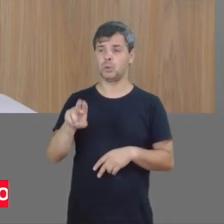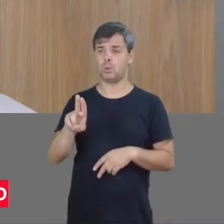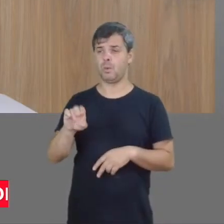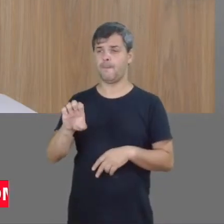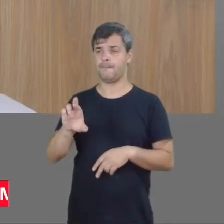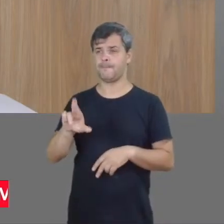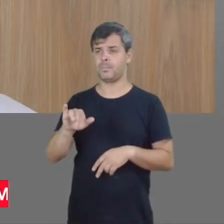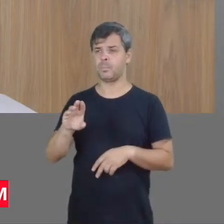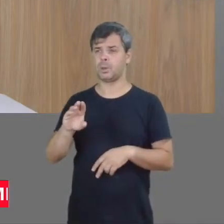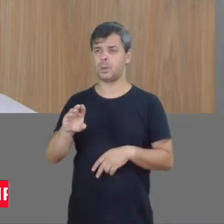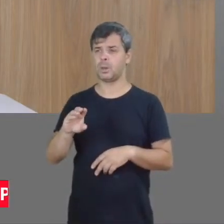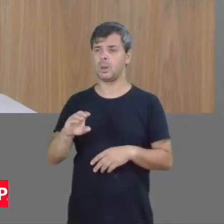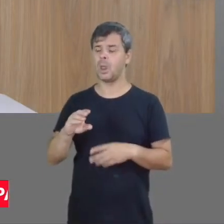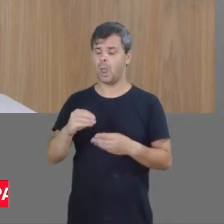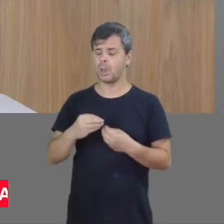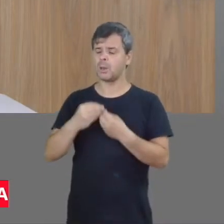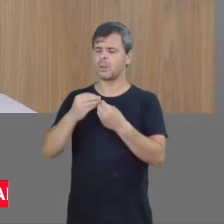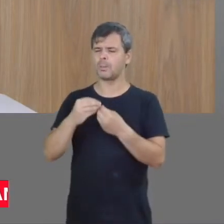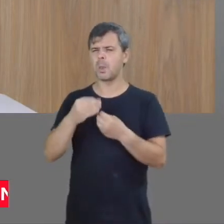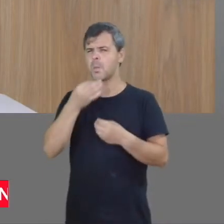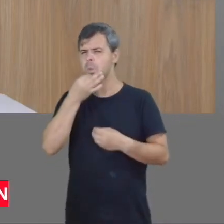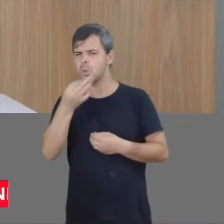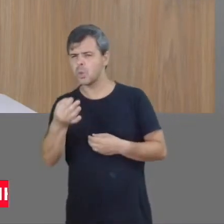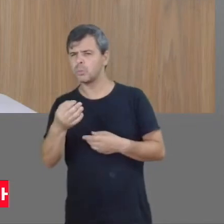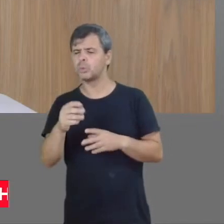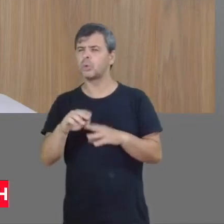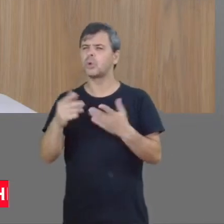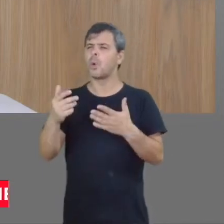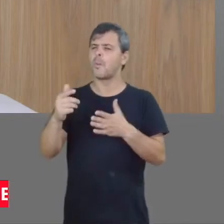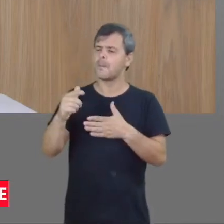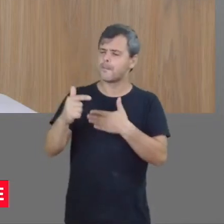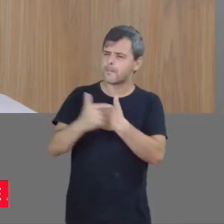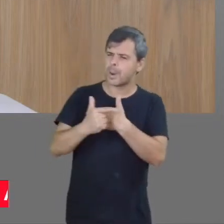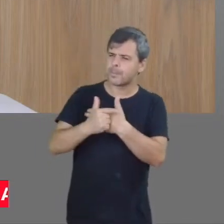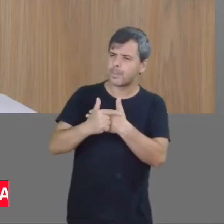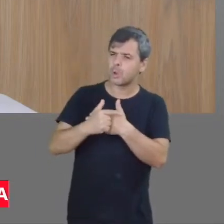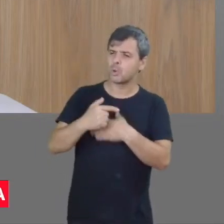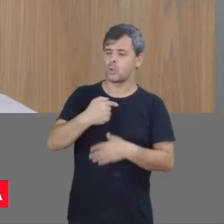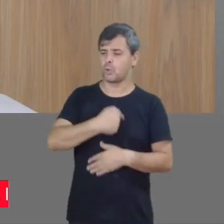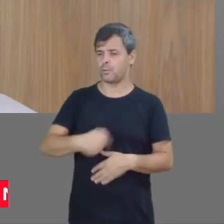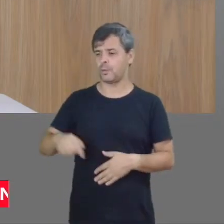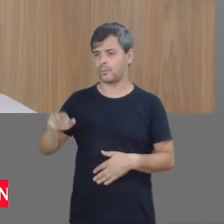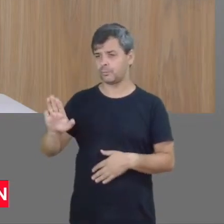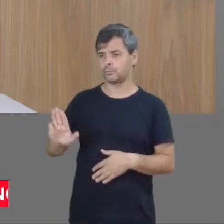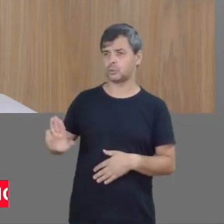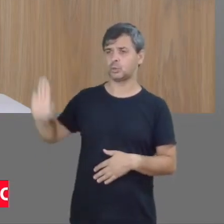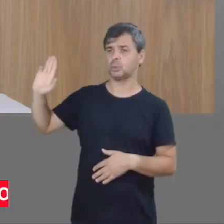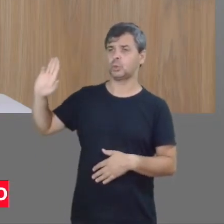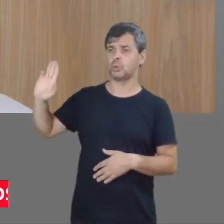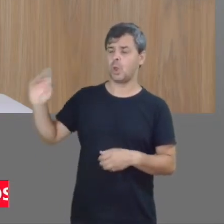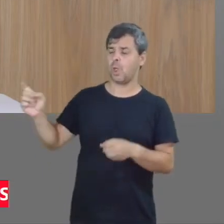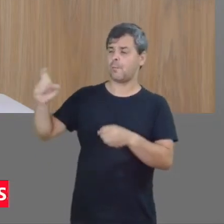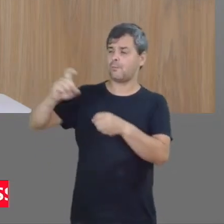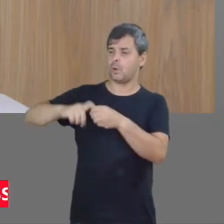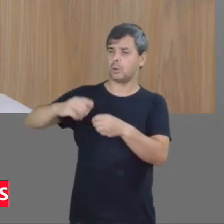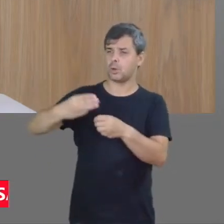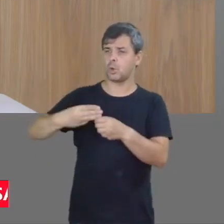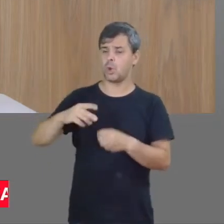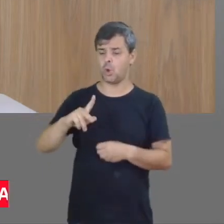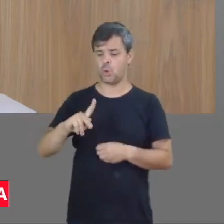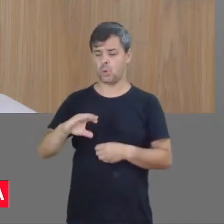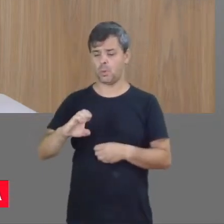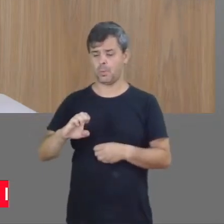comentou aí as entregas do governo federal, a atuação do governo Lula, né, para os municípios, essa retomada do